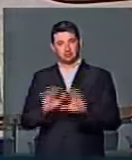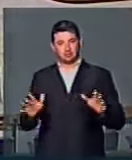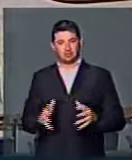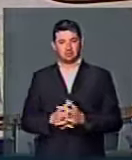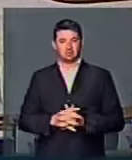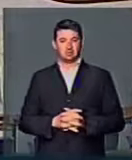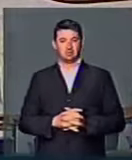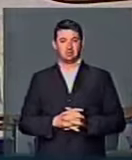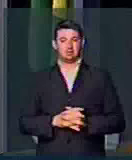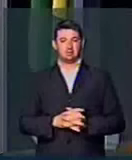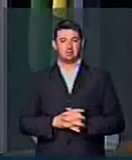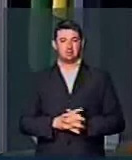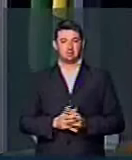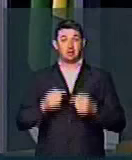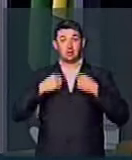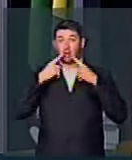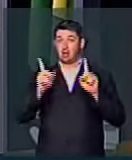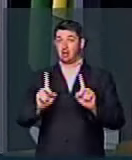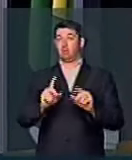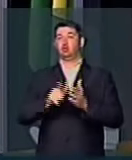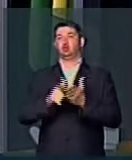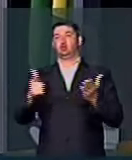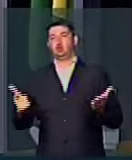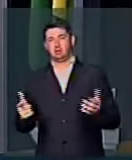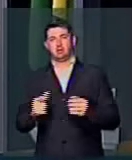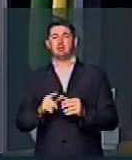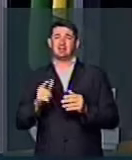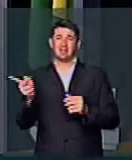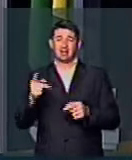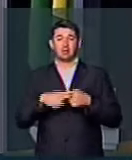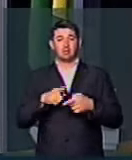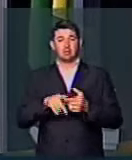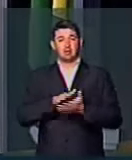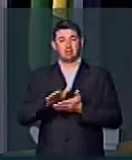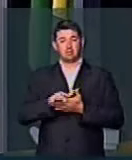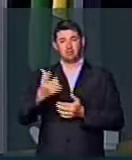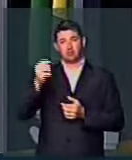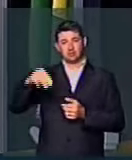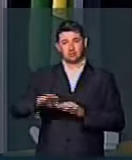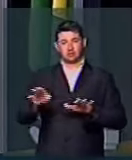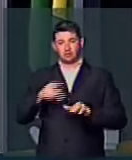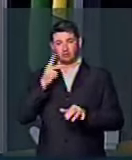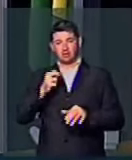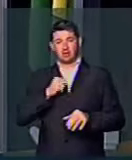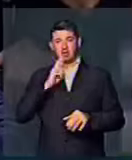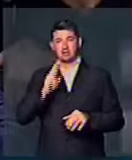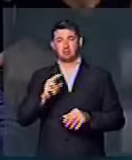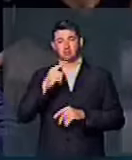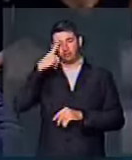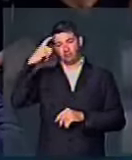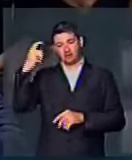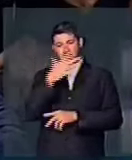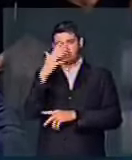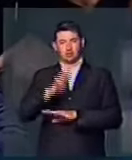é tendencioso. Eu não reclamo do jornal em si, né? O jornal errou porque me entrevistou por mais de 20 minutos e só falou que eu respondo por crime ambiental, nada